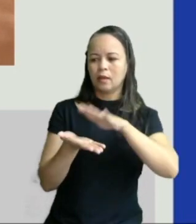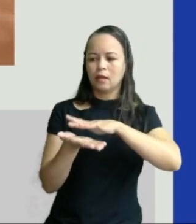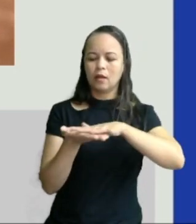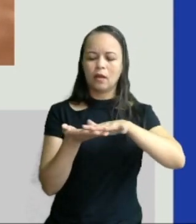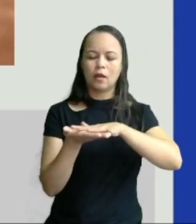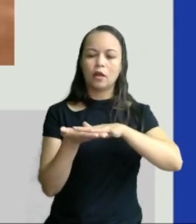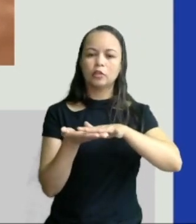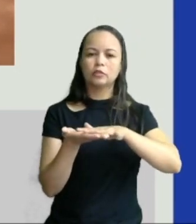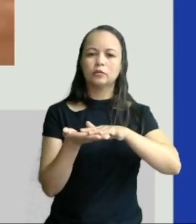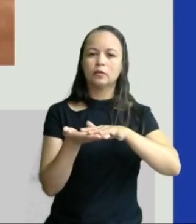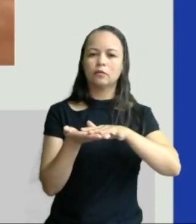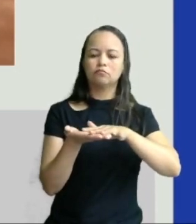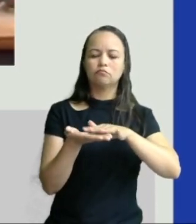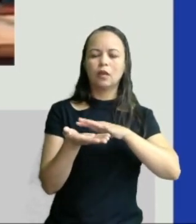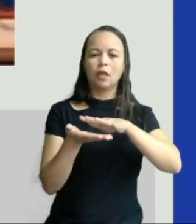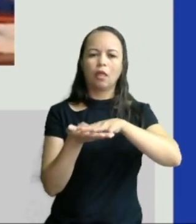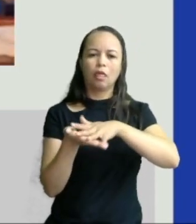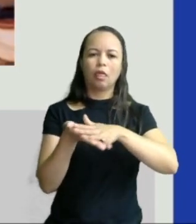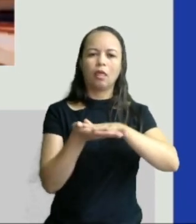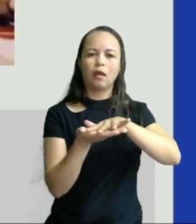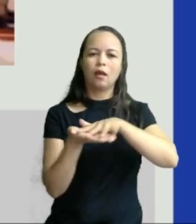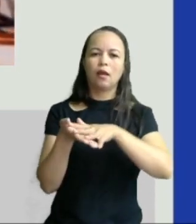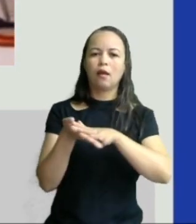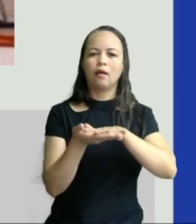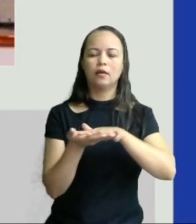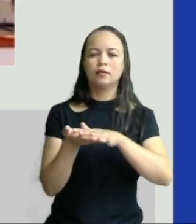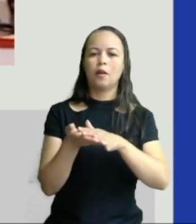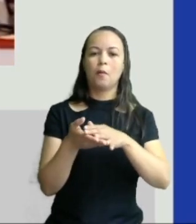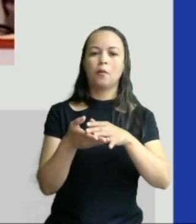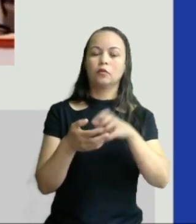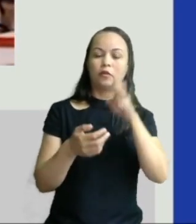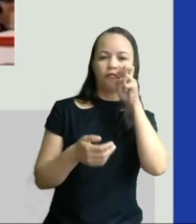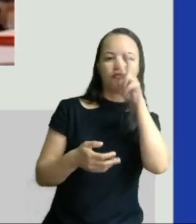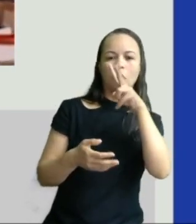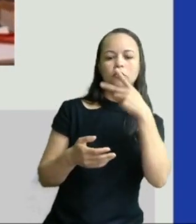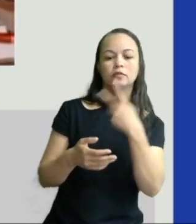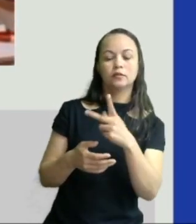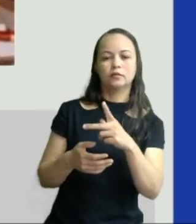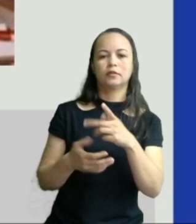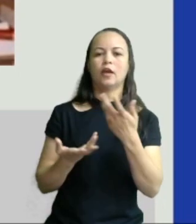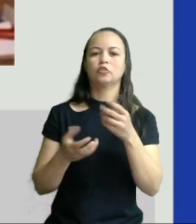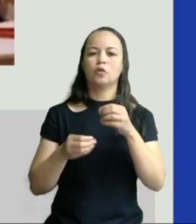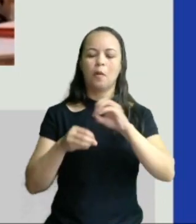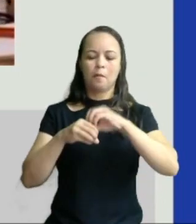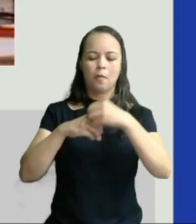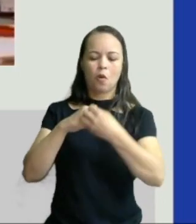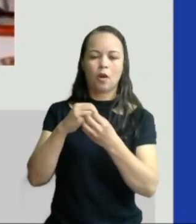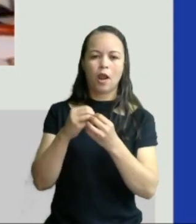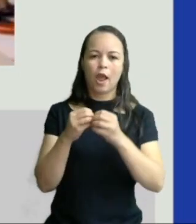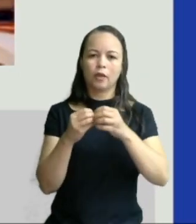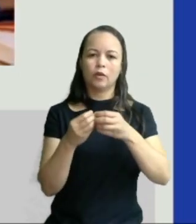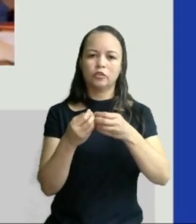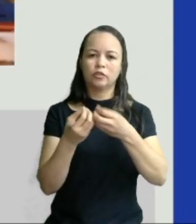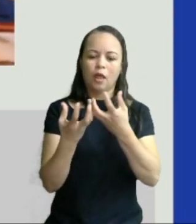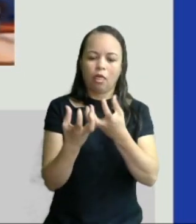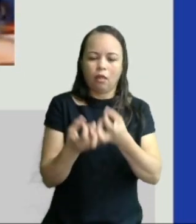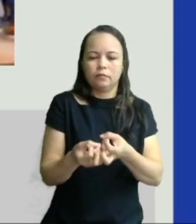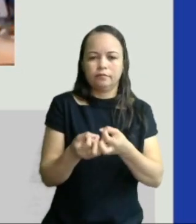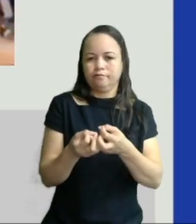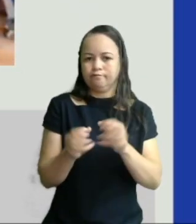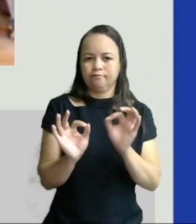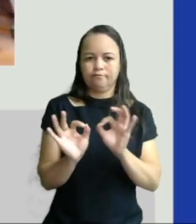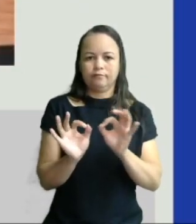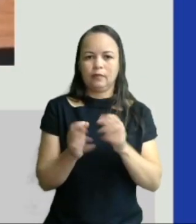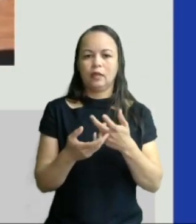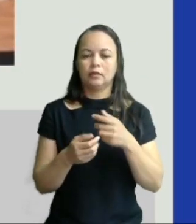afundou e ela está aí boiando na água por causa da força das moléculas de água que não querem se separar. E o nome disso aqui é